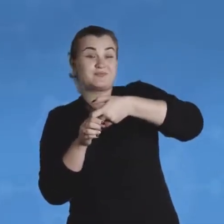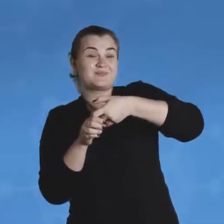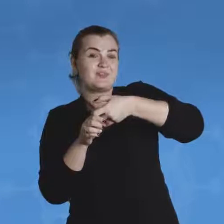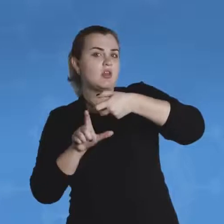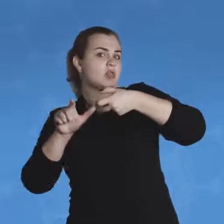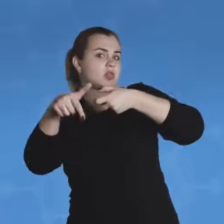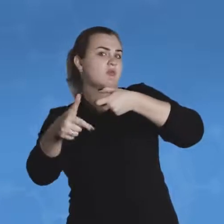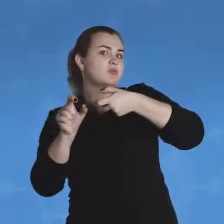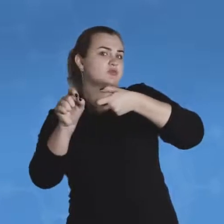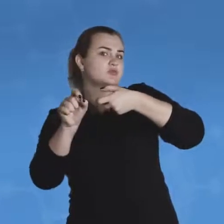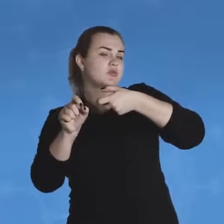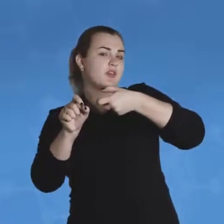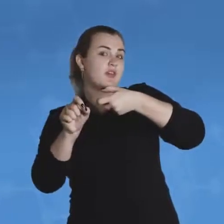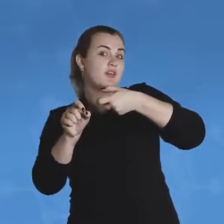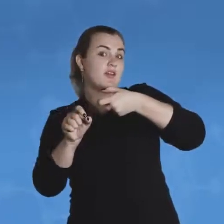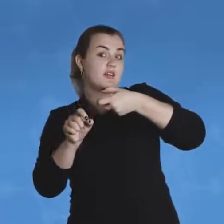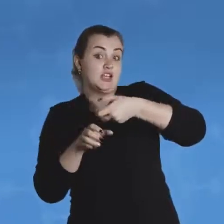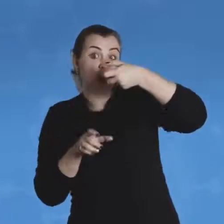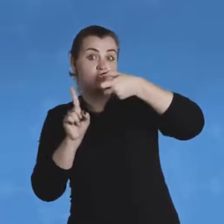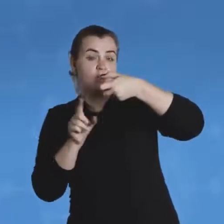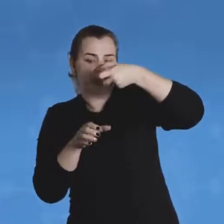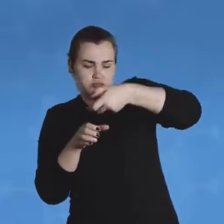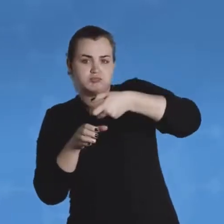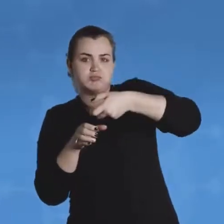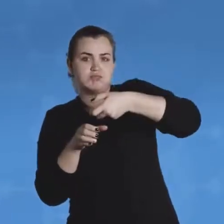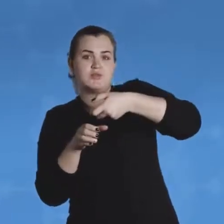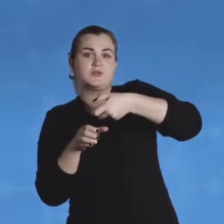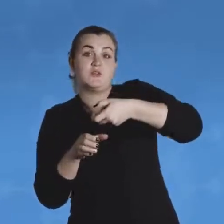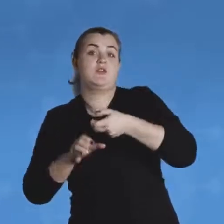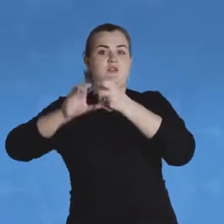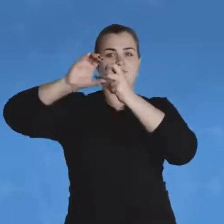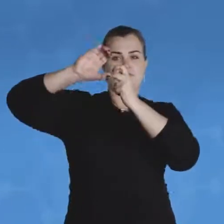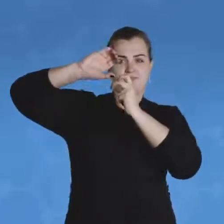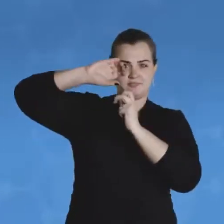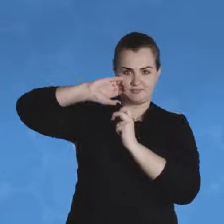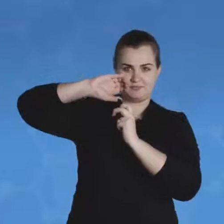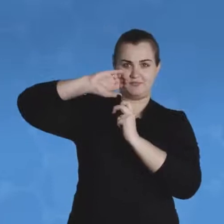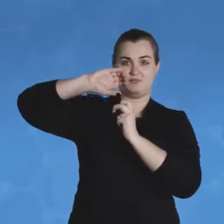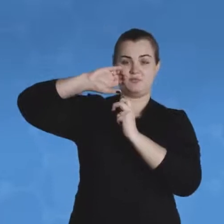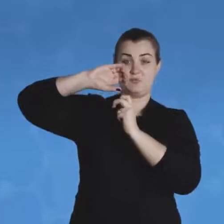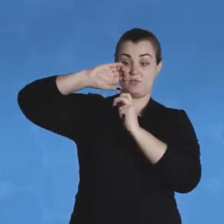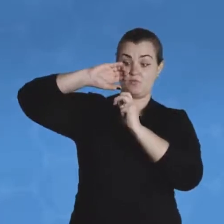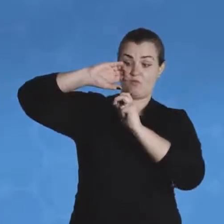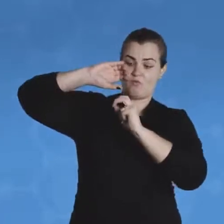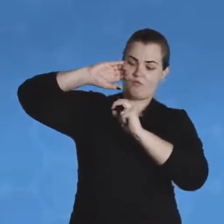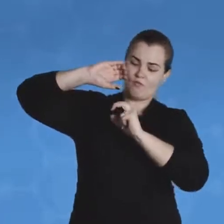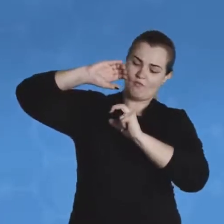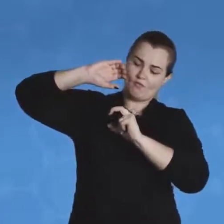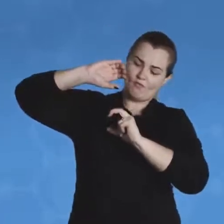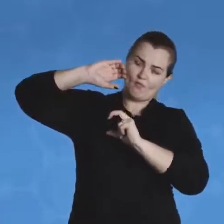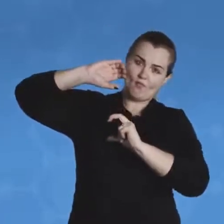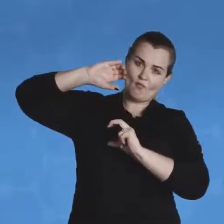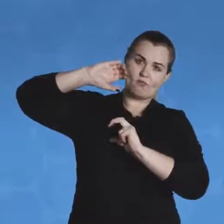3. Sem retirar a agulha, vamos posicionar o frasco de cabeça para baixo e aspirar a insulina até a